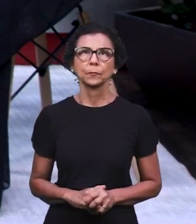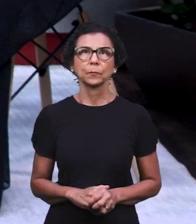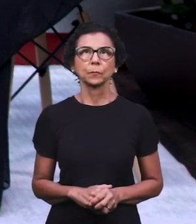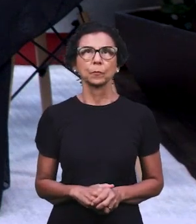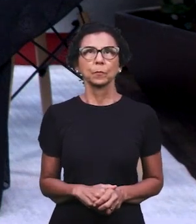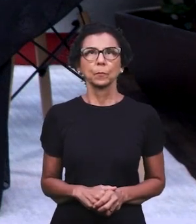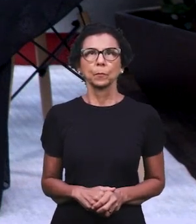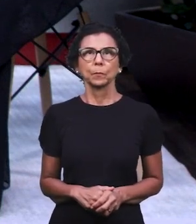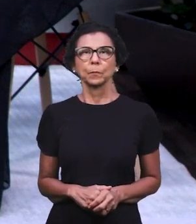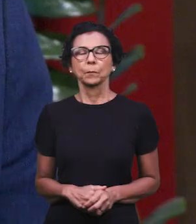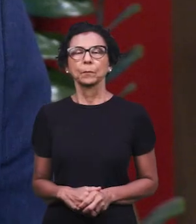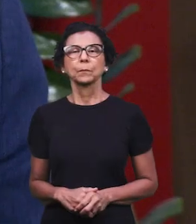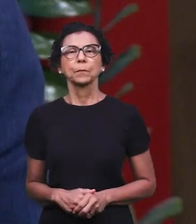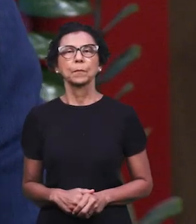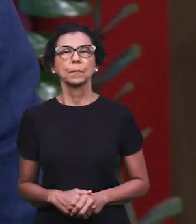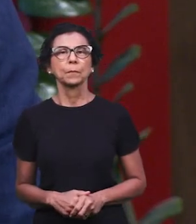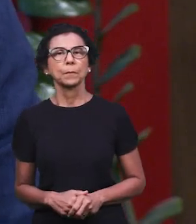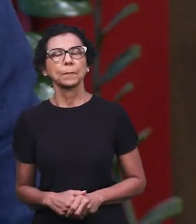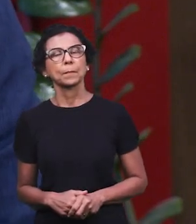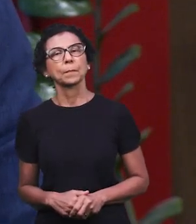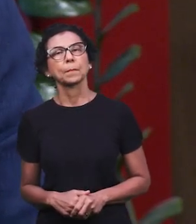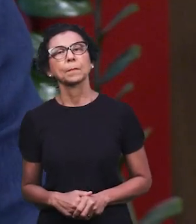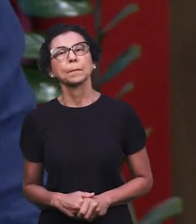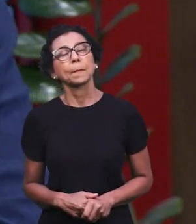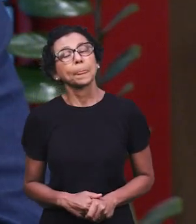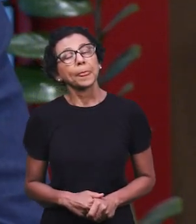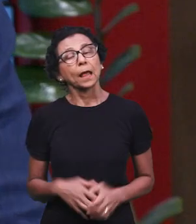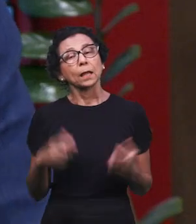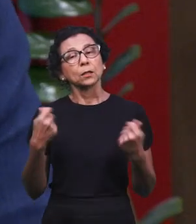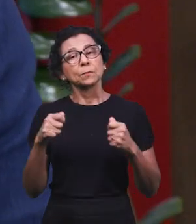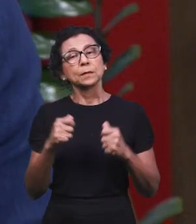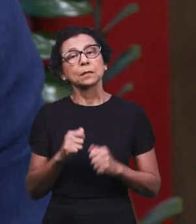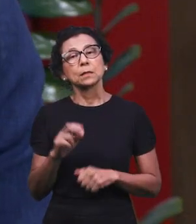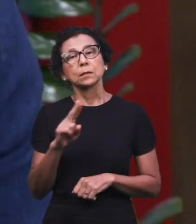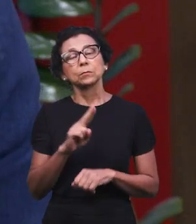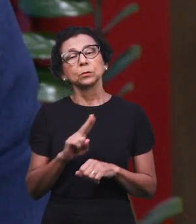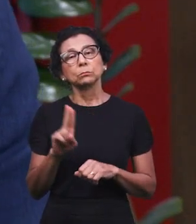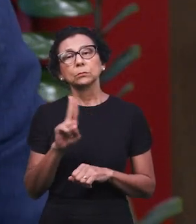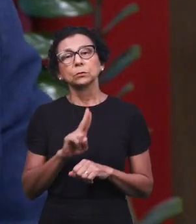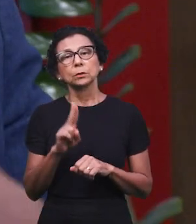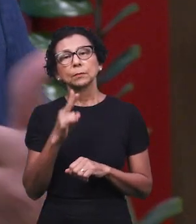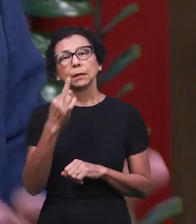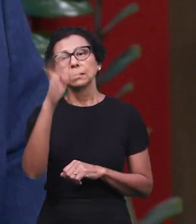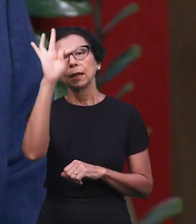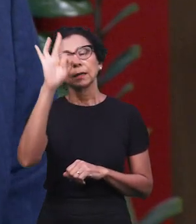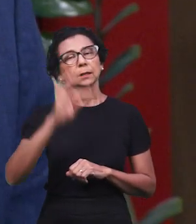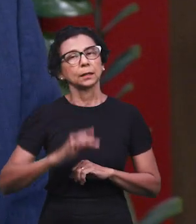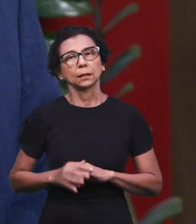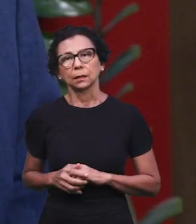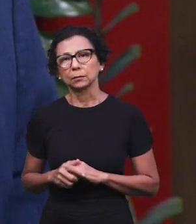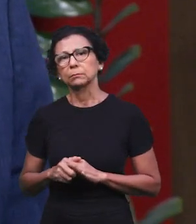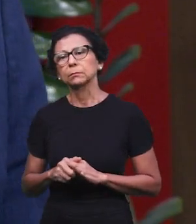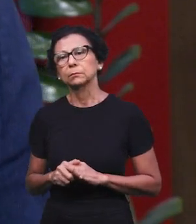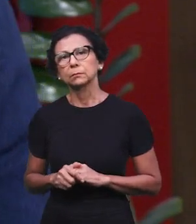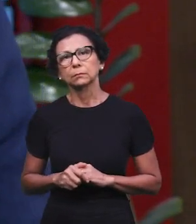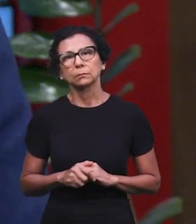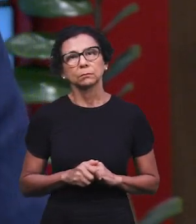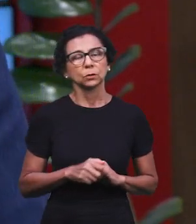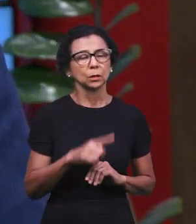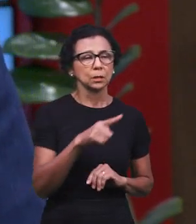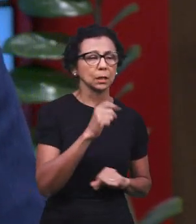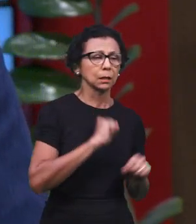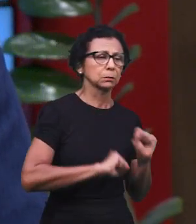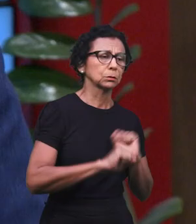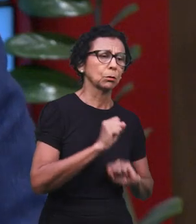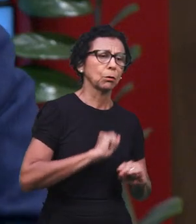gente precisa só usar essa técnica perante o estilo de vida do paciente, né? Tem um paciente que é mais ansioso, tem um paciente que é